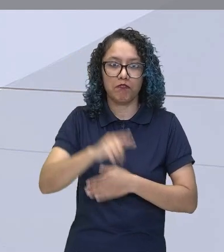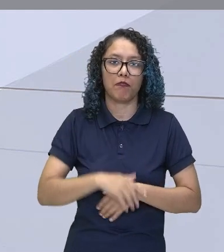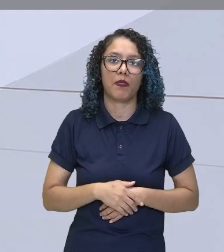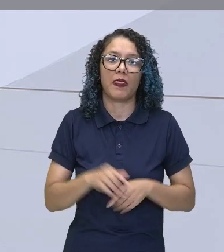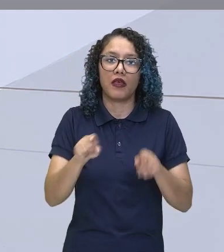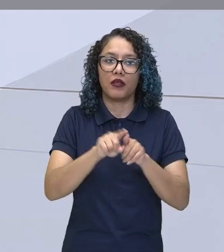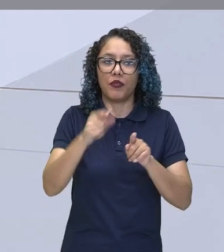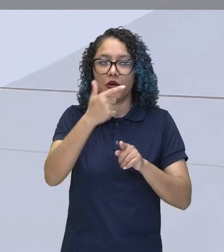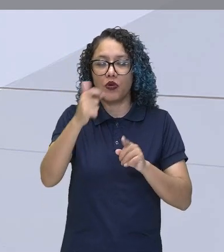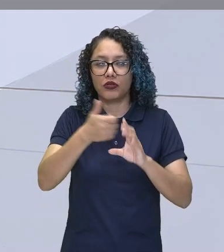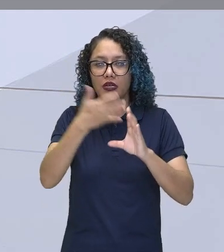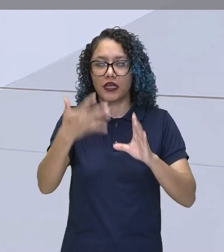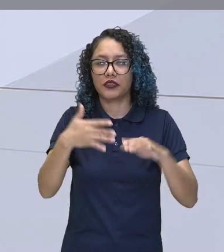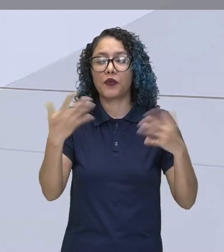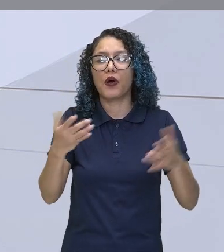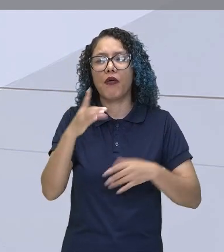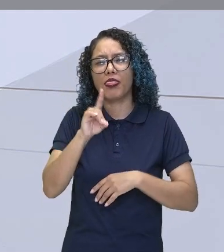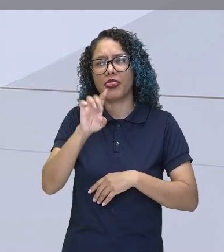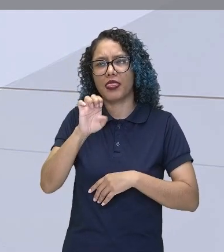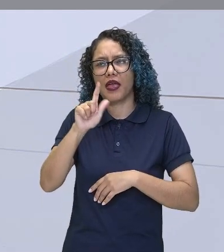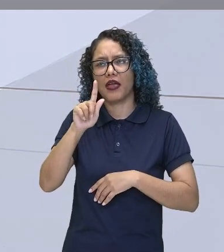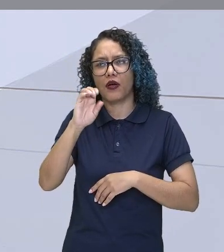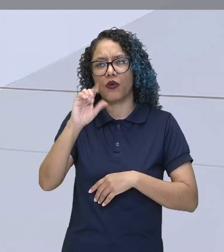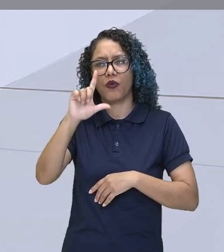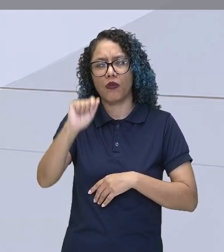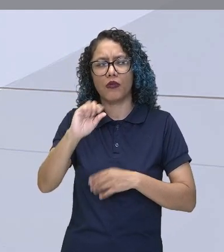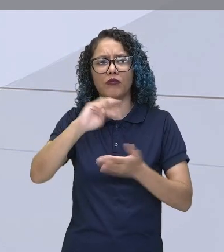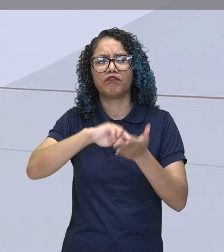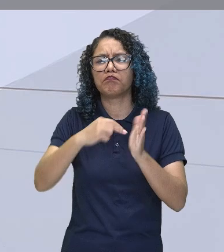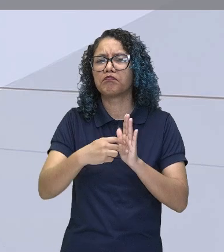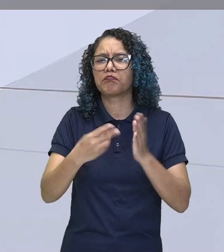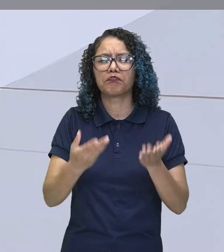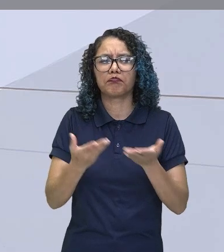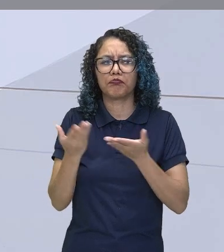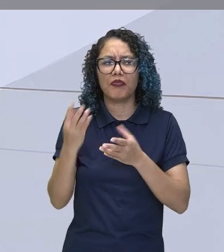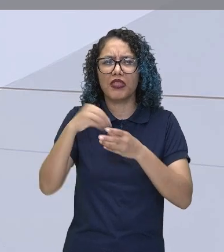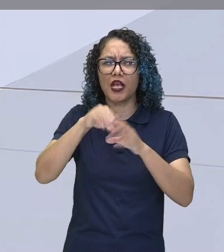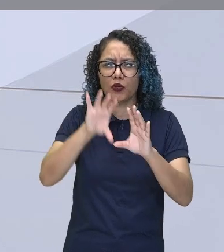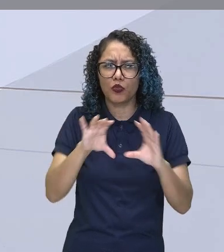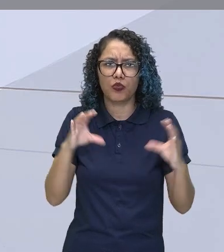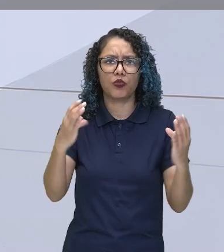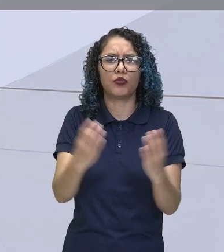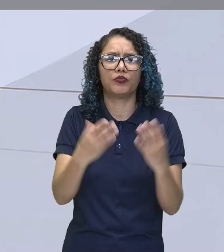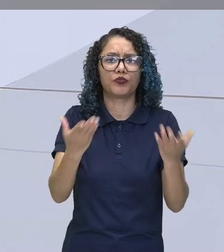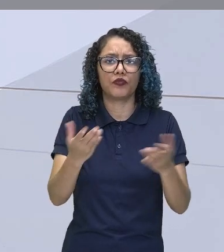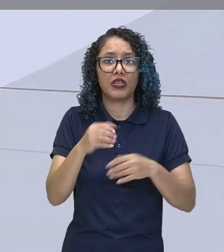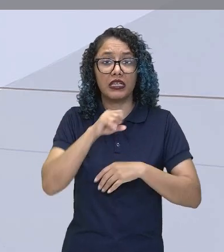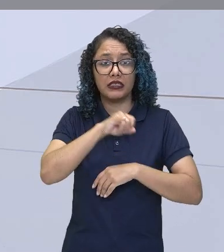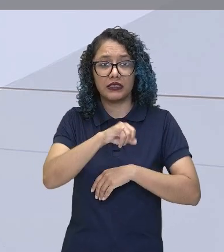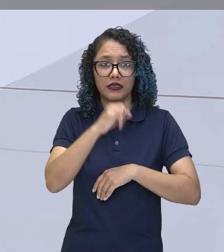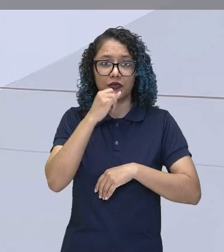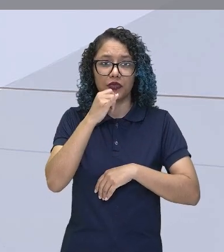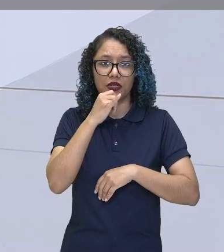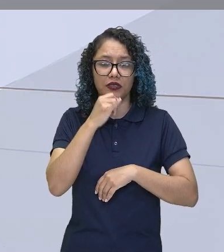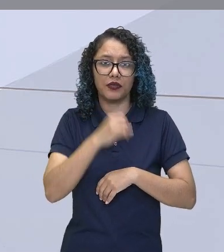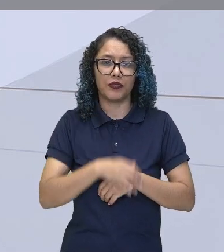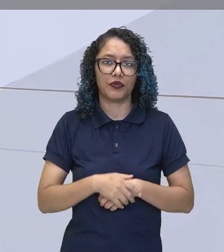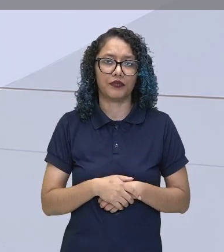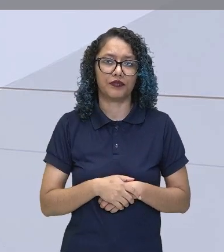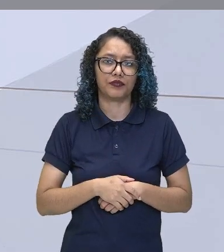era a degola no Congresso. O que era isso, professor? O que é essa degola? Quando convinha o governo